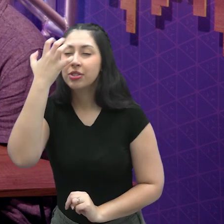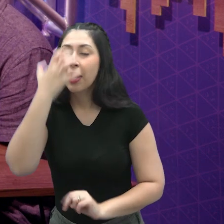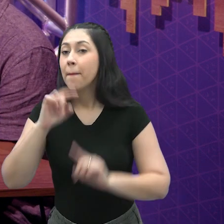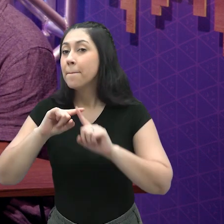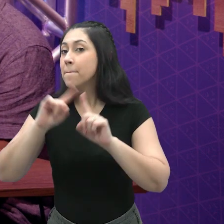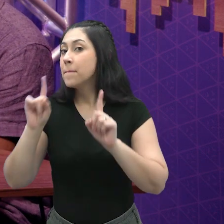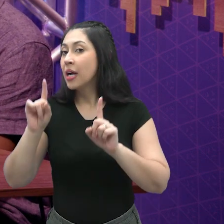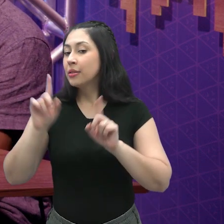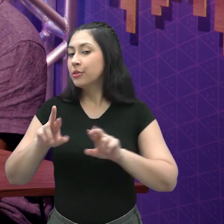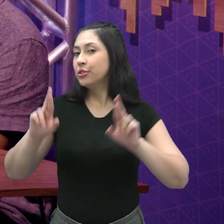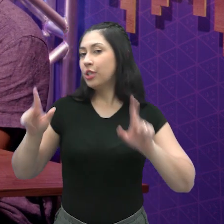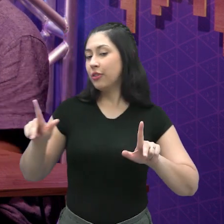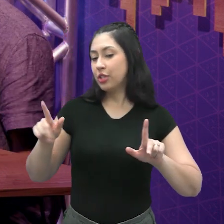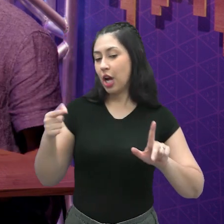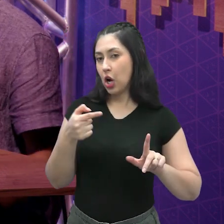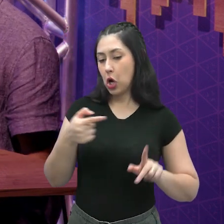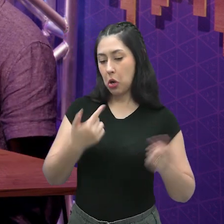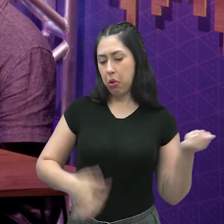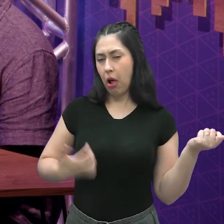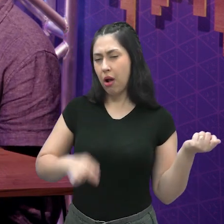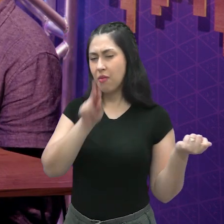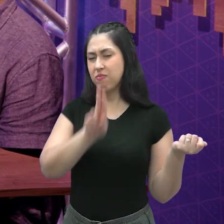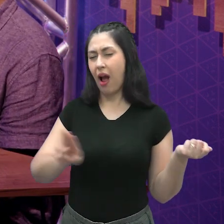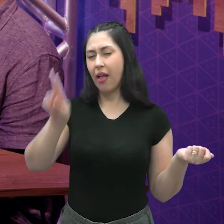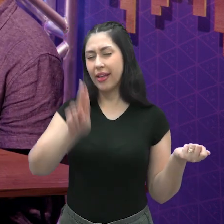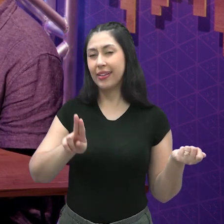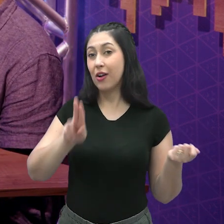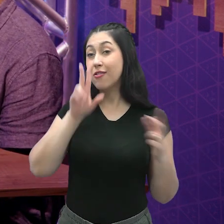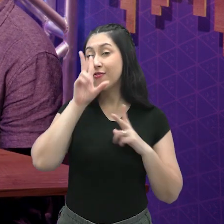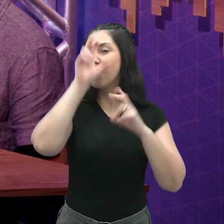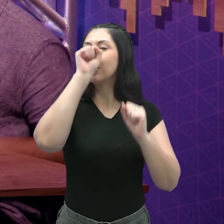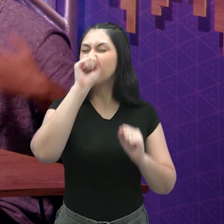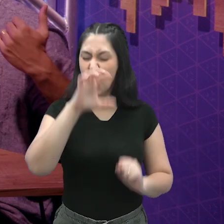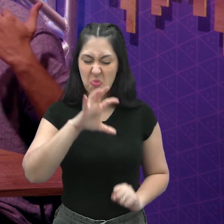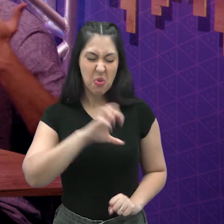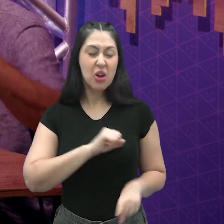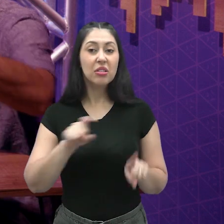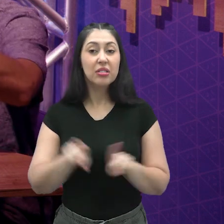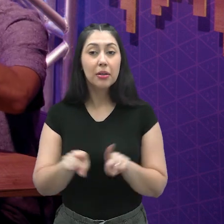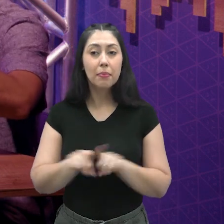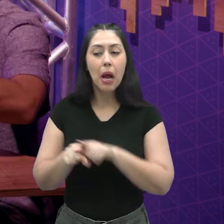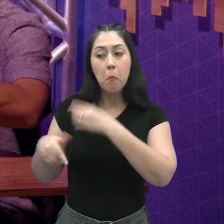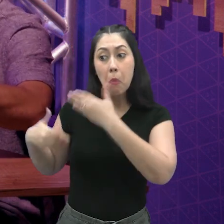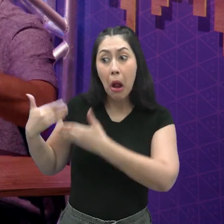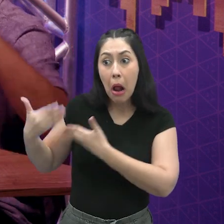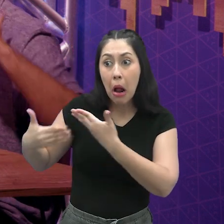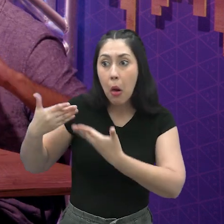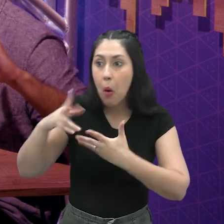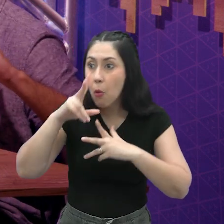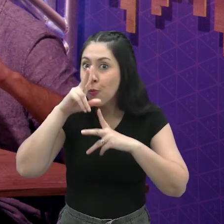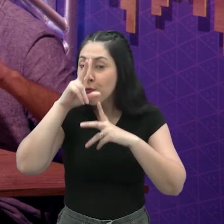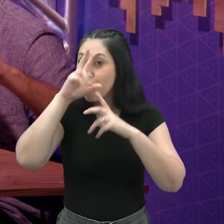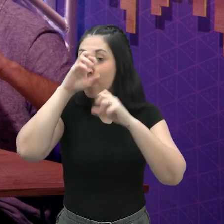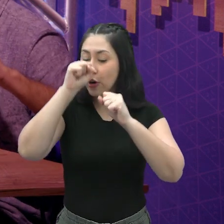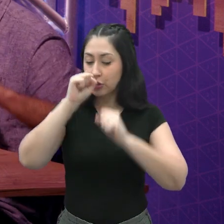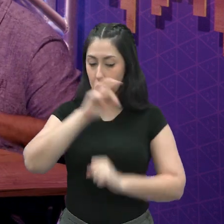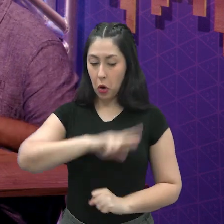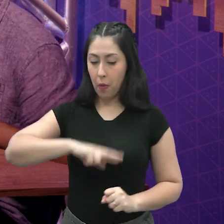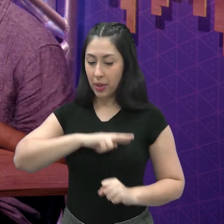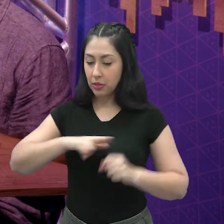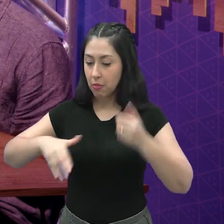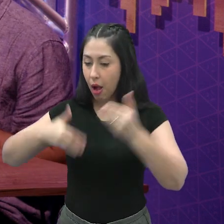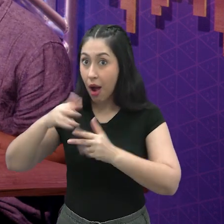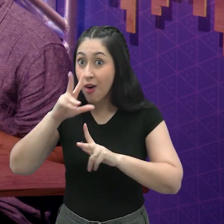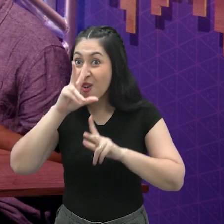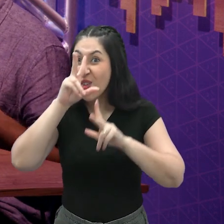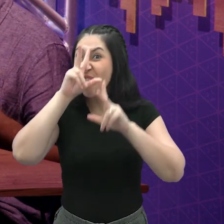sertanejo universitário vai se intensificar isso, falando de amor, que já vinha se intensificando com o sertanejo romântico,